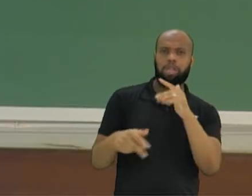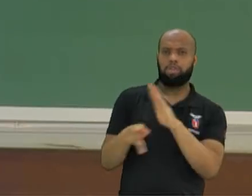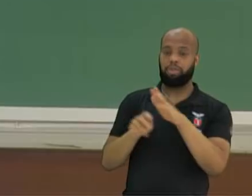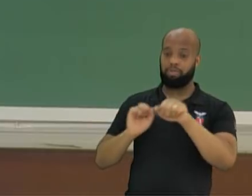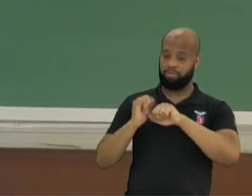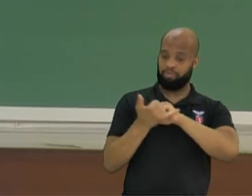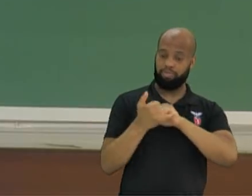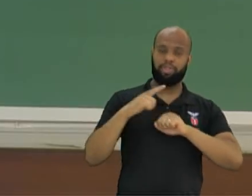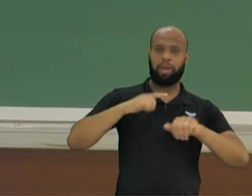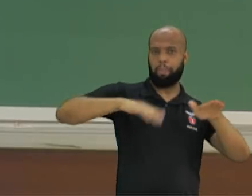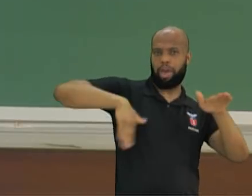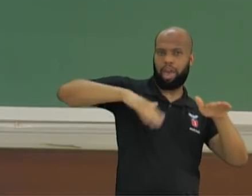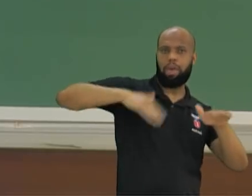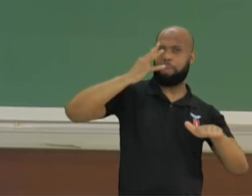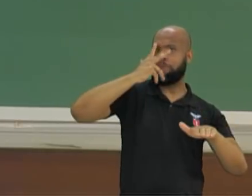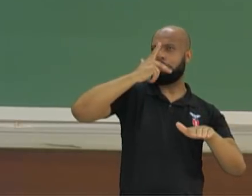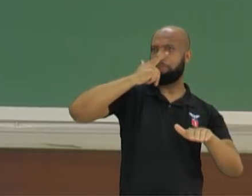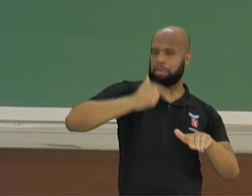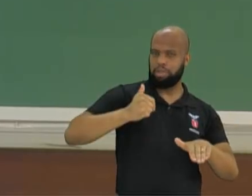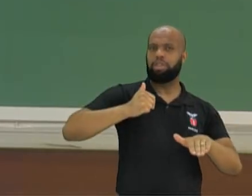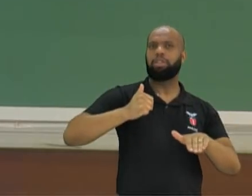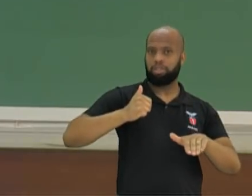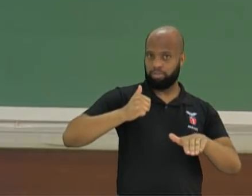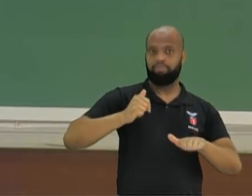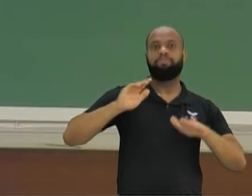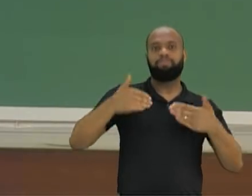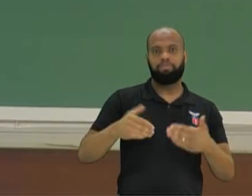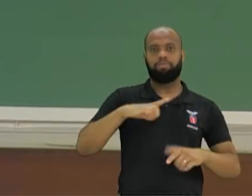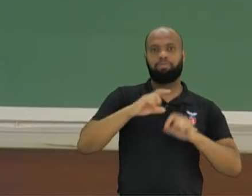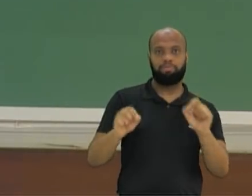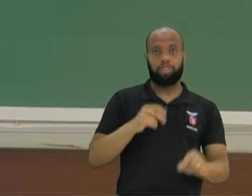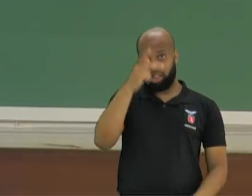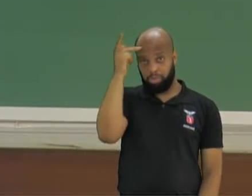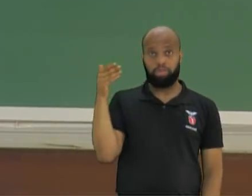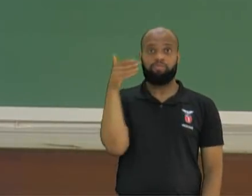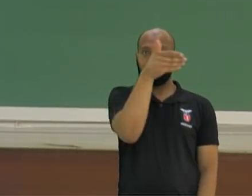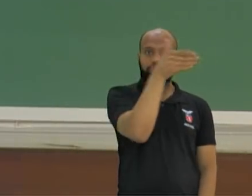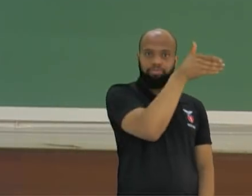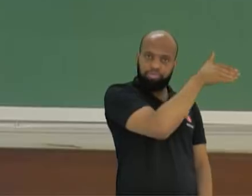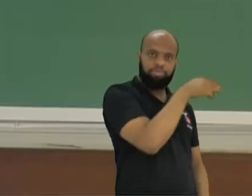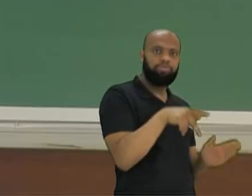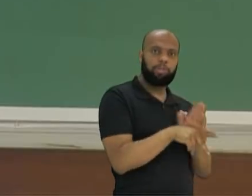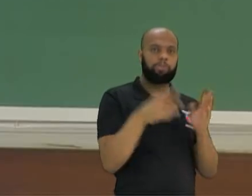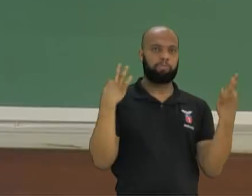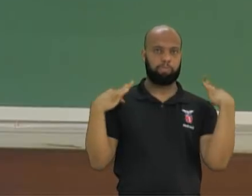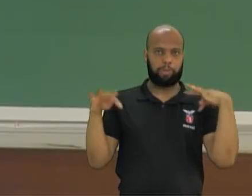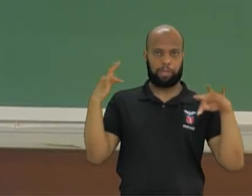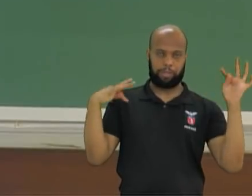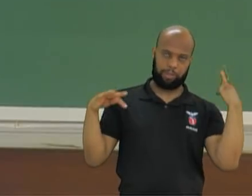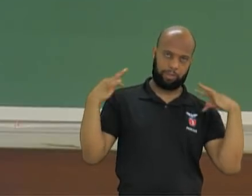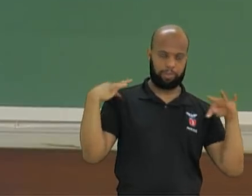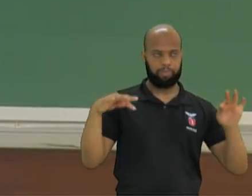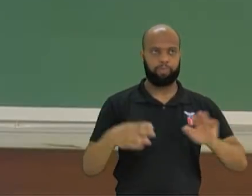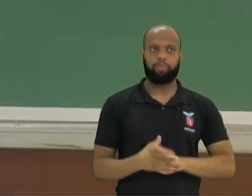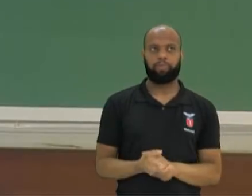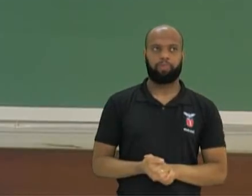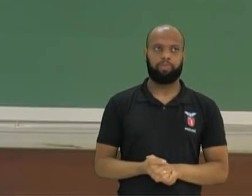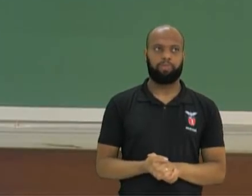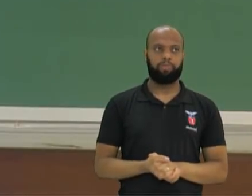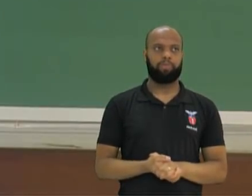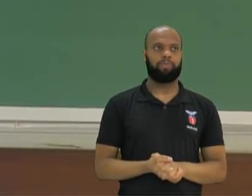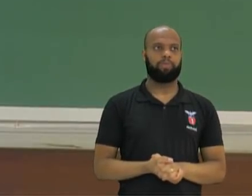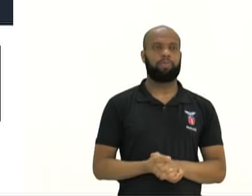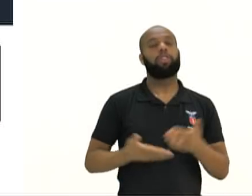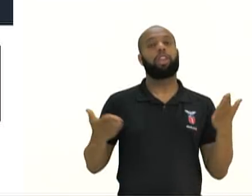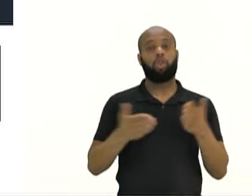ilhas, né, com praias paradisíacas, são destinos muito procurados para o turismo. Aí vamos